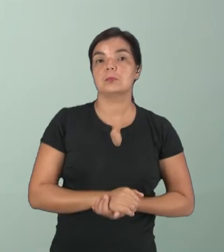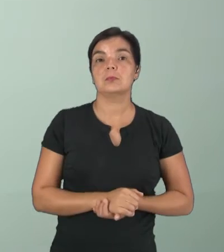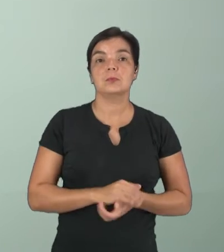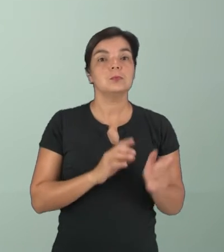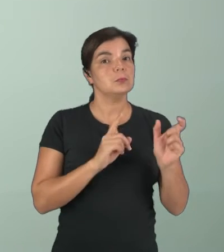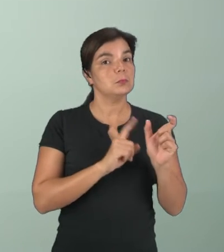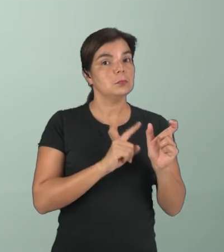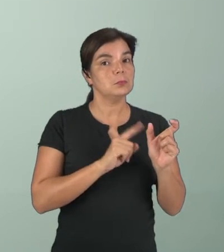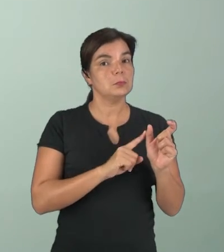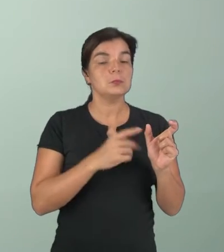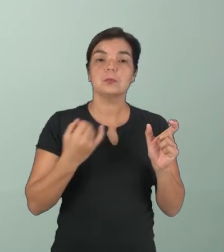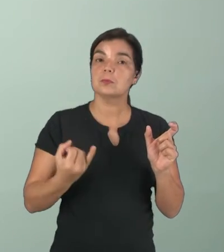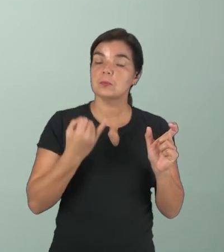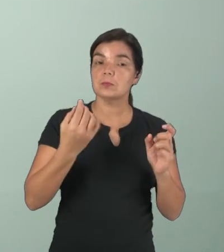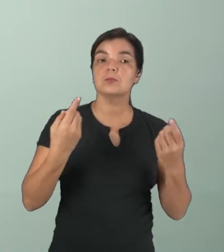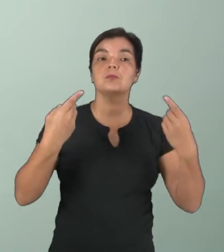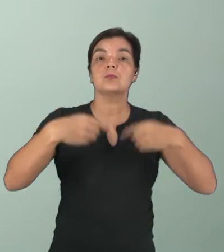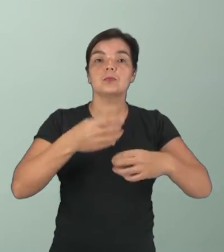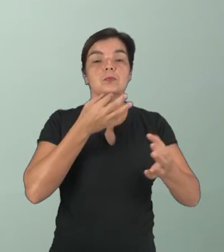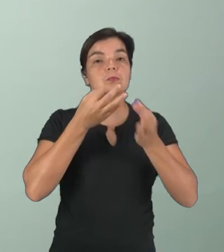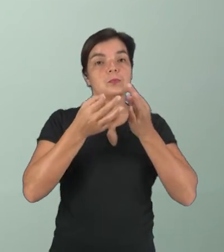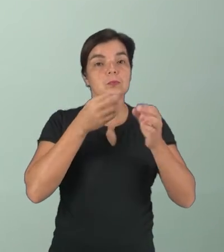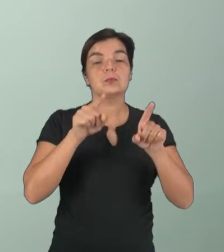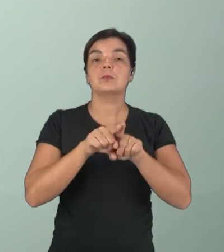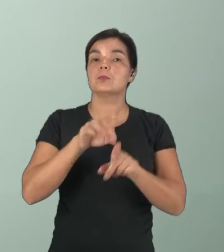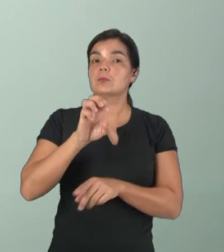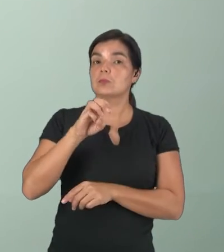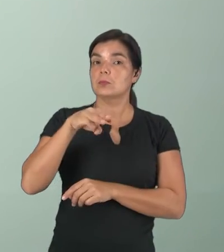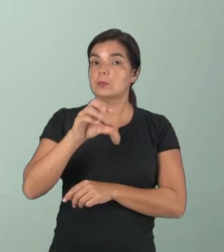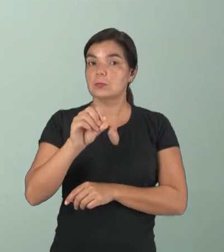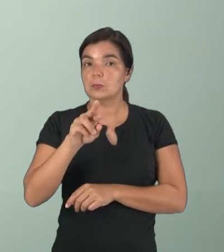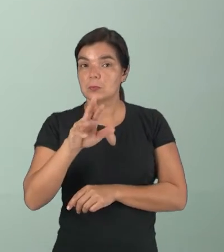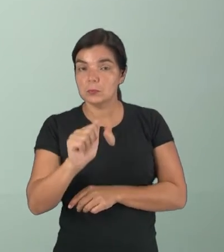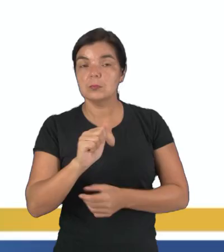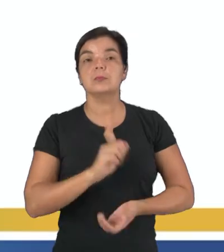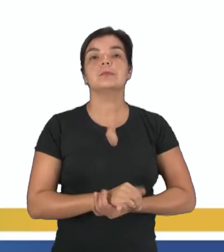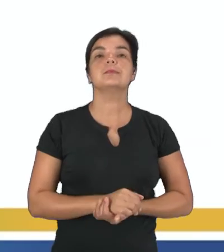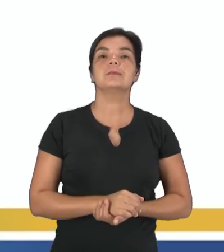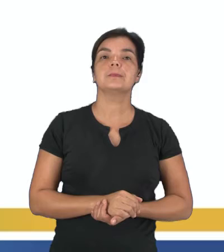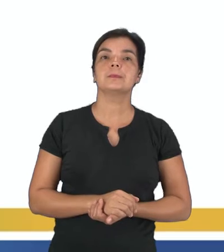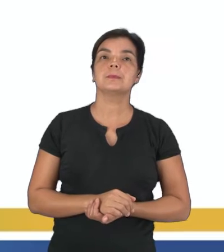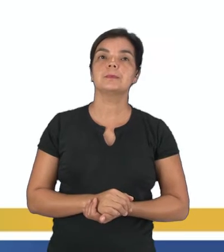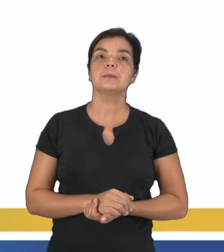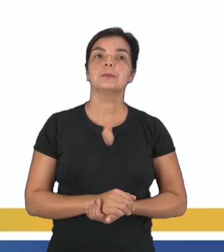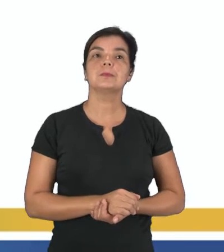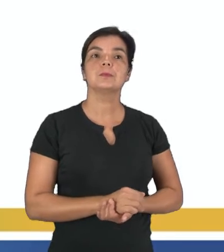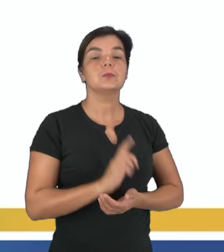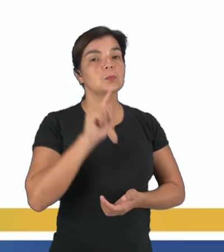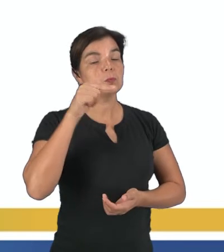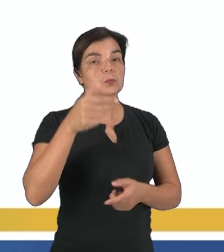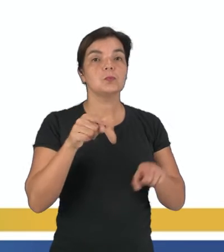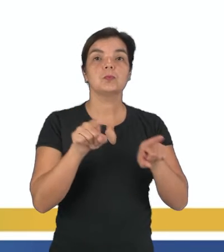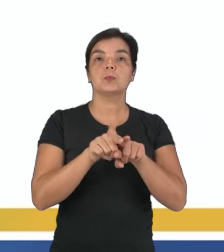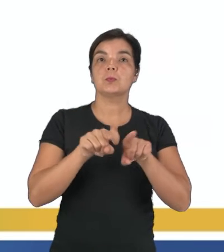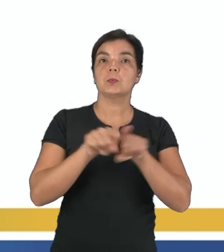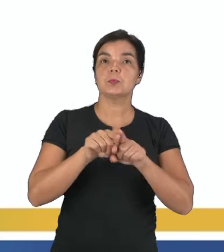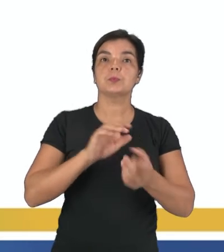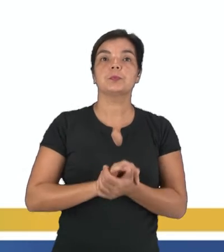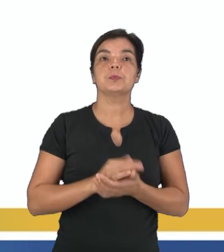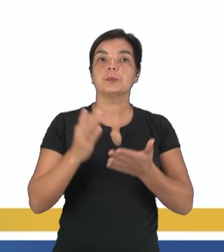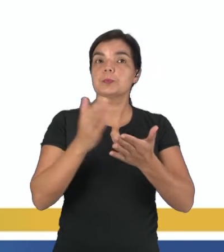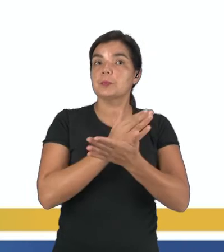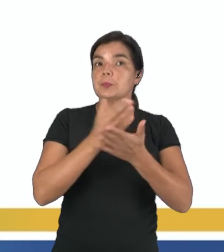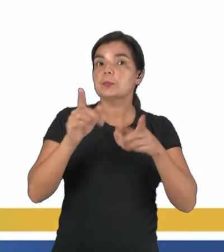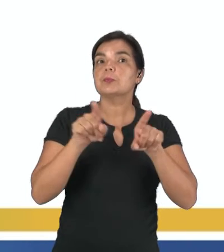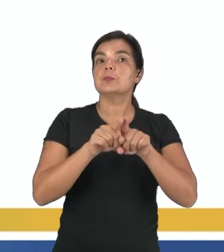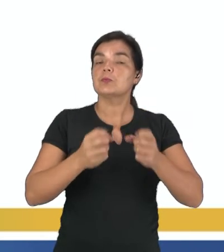palavra aí que marca um contra-argumento é o embora, tá? Nós temos aqui outras também, ó. Algumas